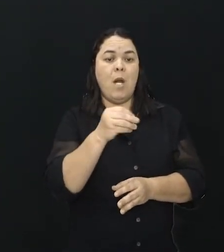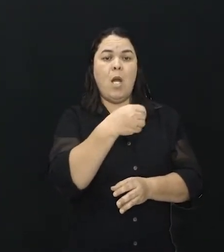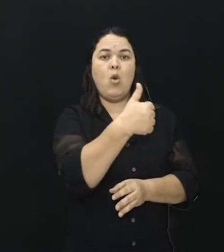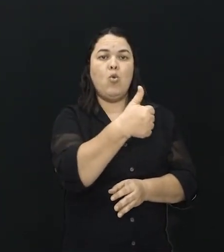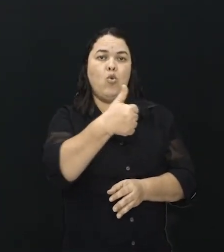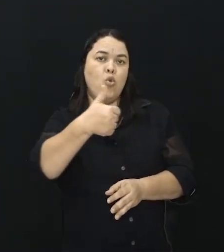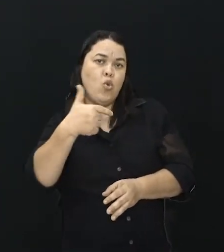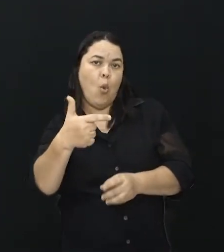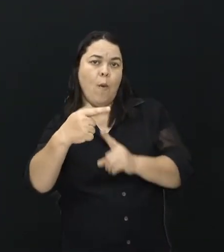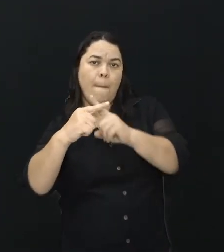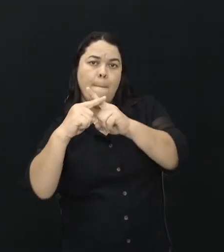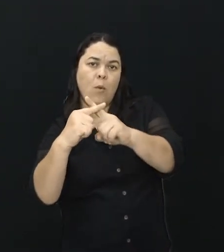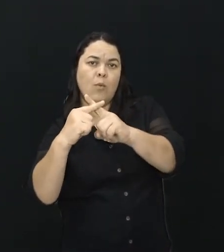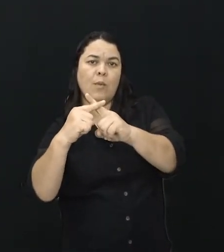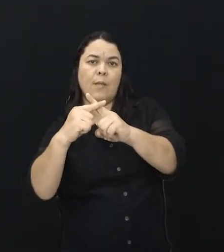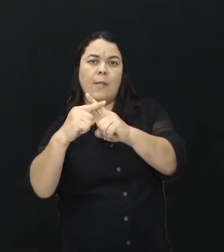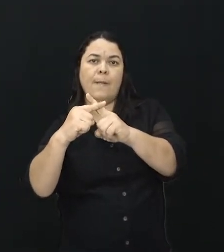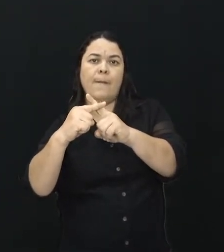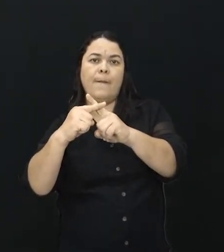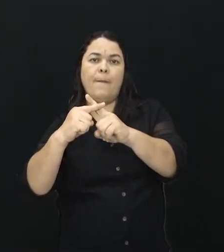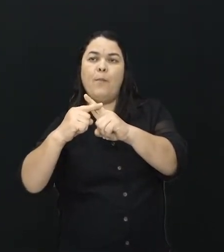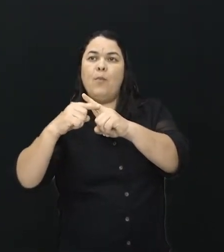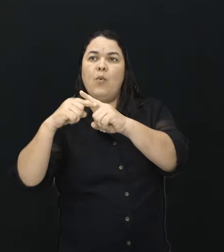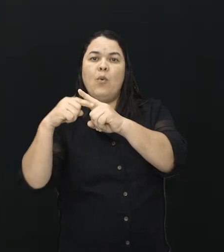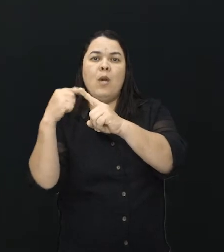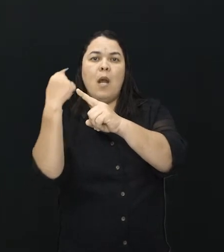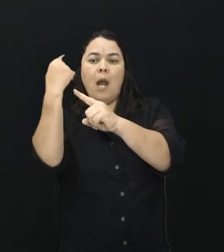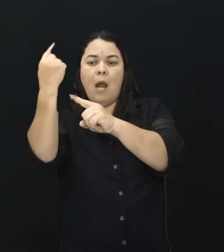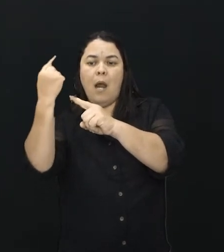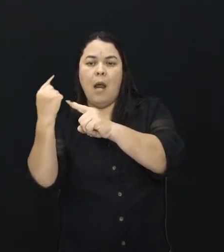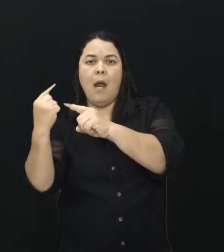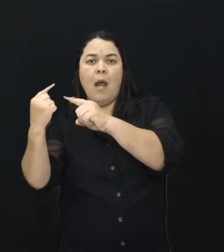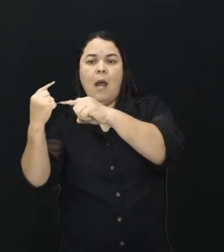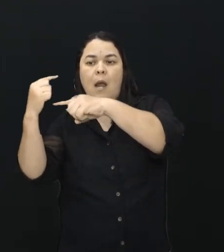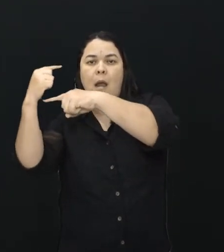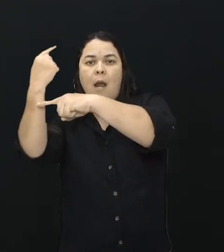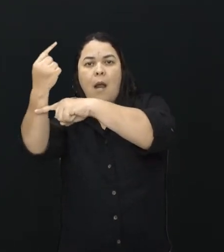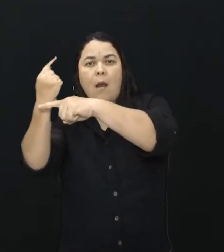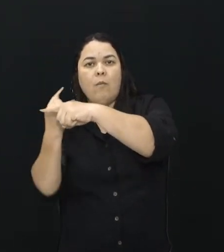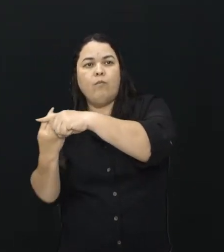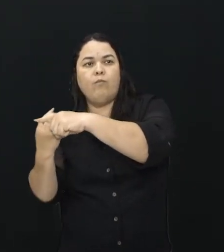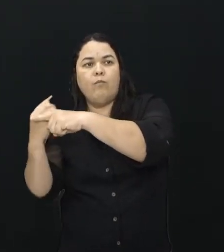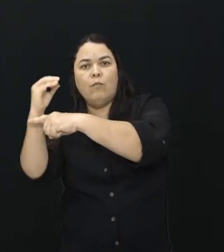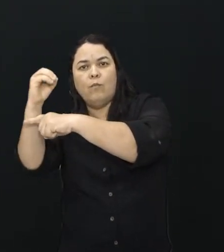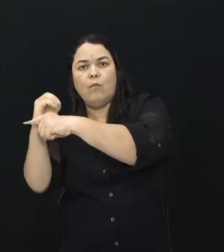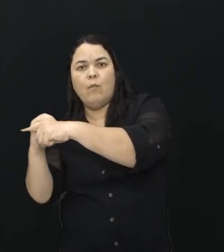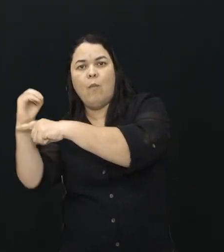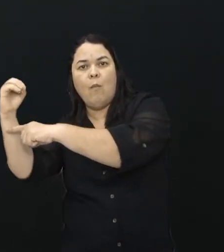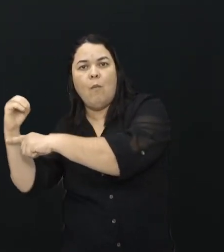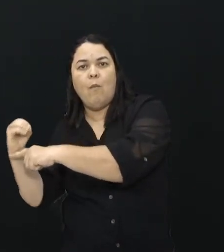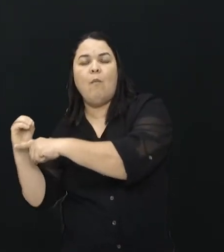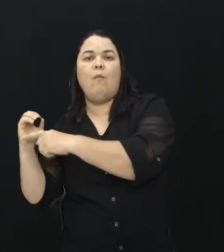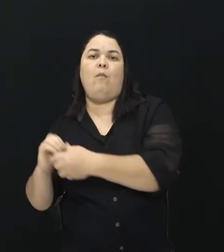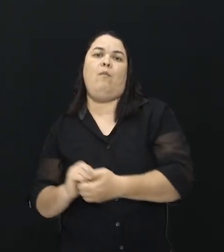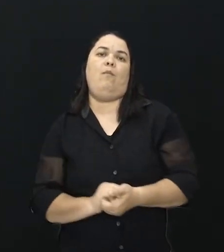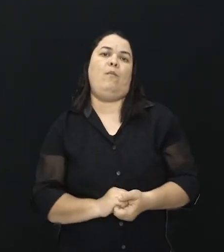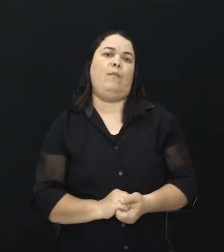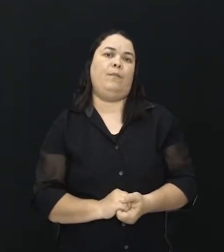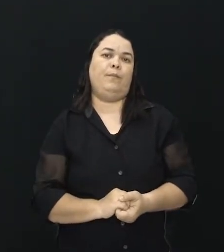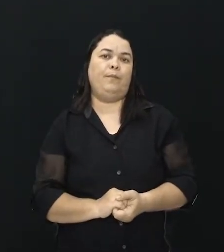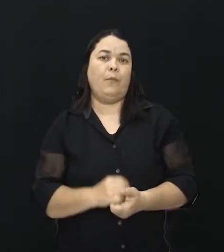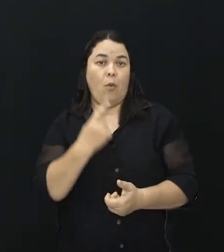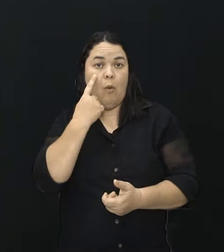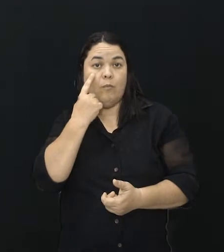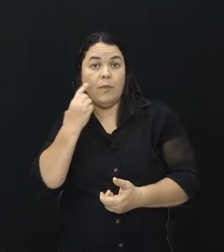multiplicá-lo por cada um dessas frações que eu tenho embaixo desses resultados. Então,